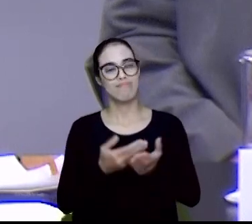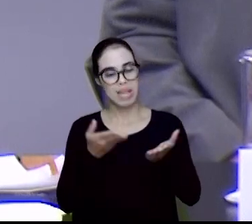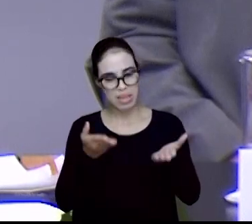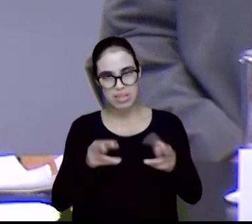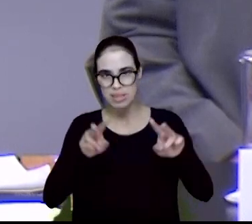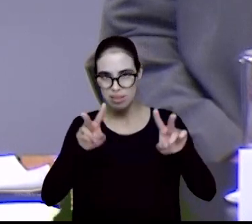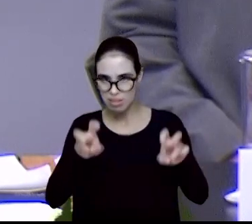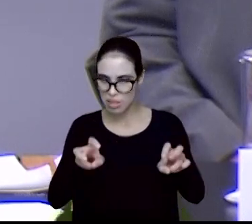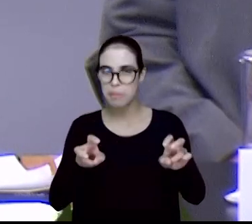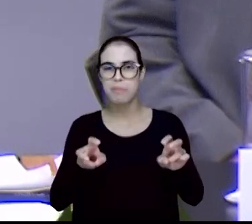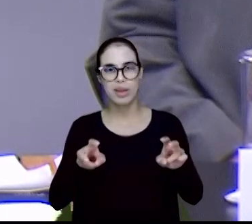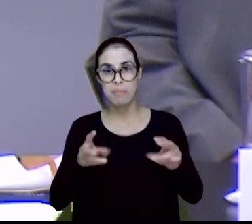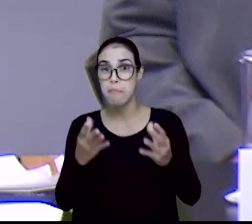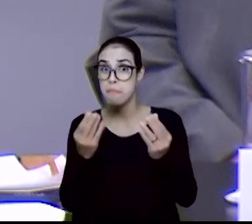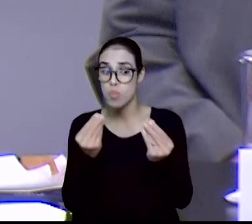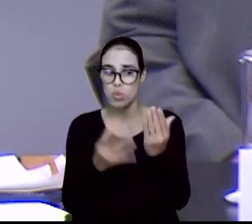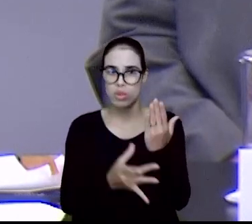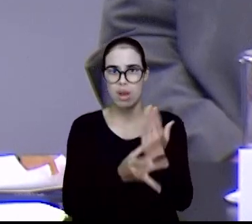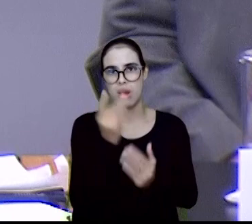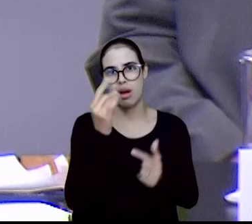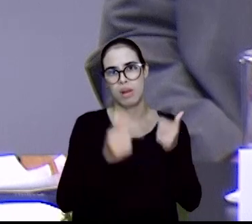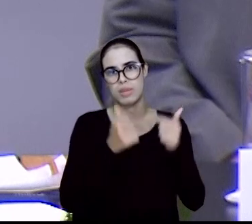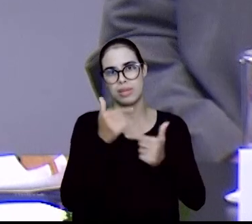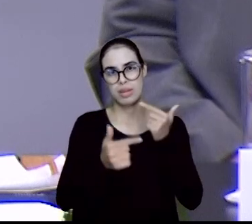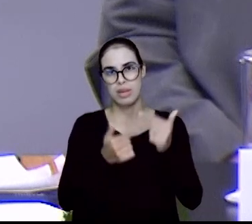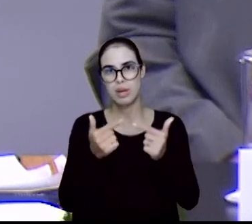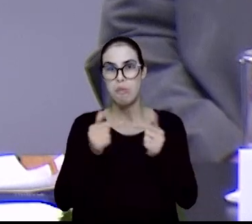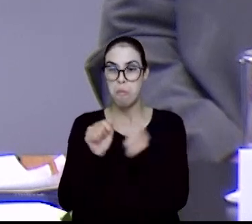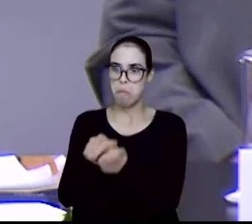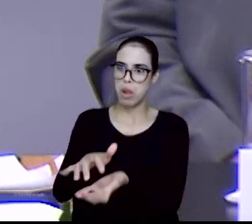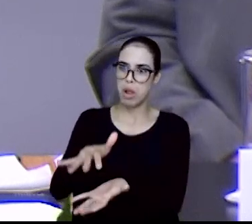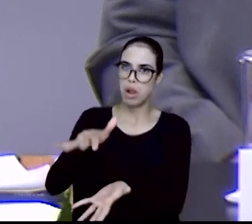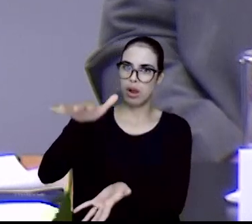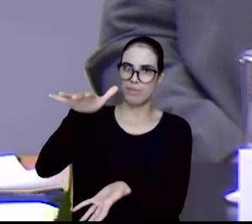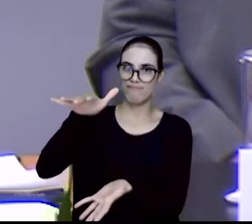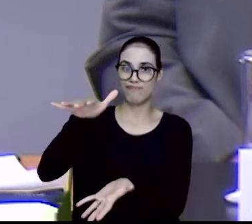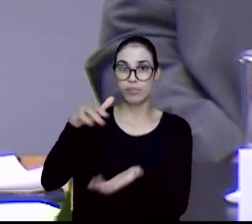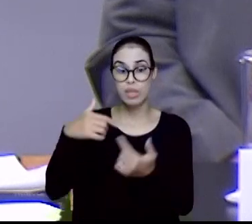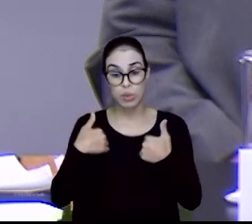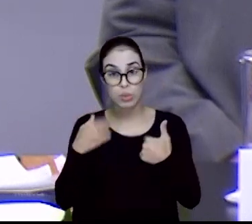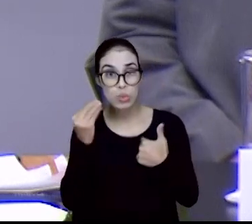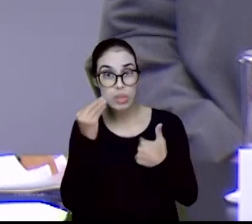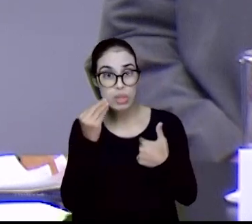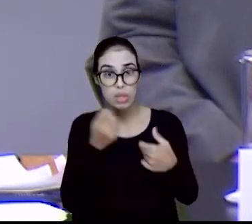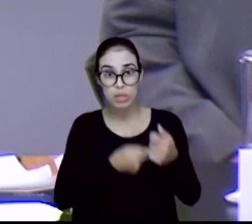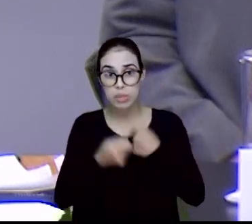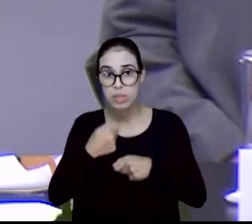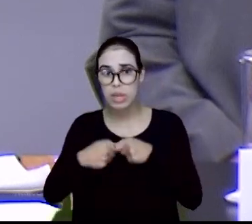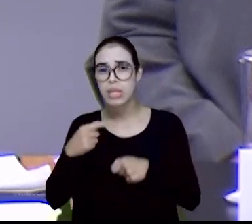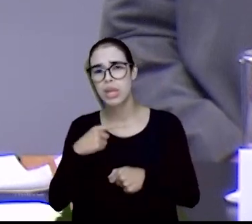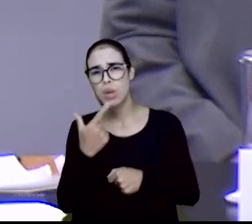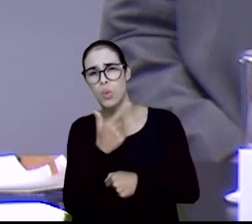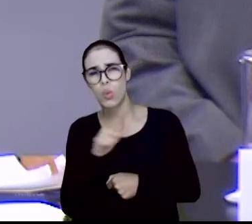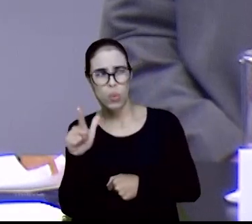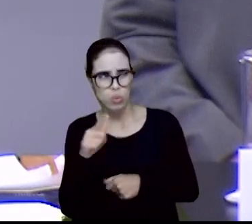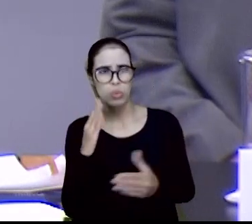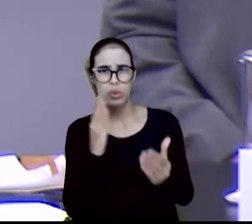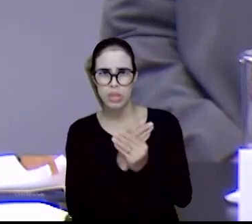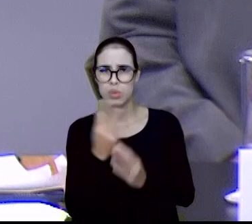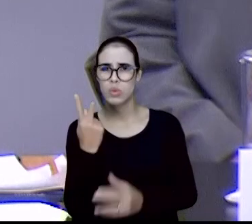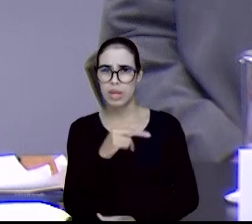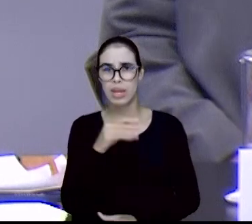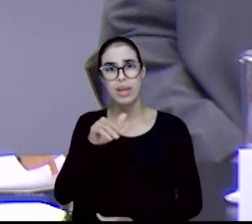e eu mesmo estou tentando administrar, a gente tem um caso com o ministro Cássio, já até conversei com ele, de nós